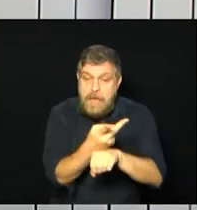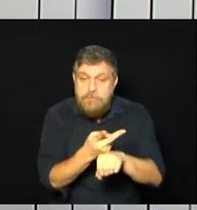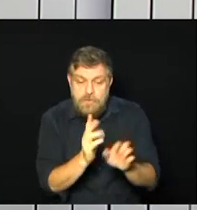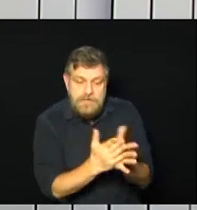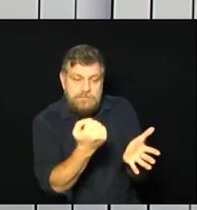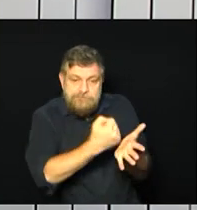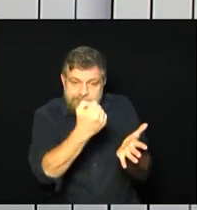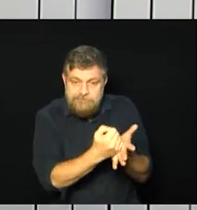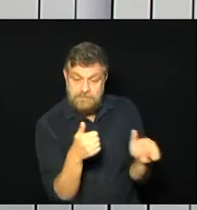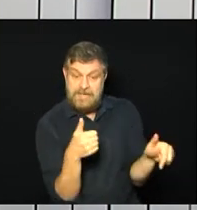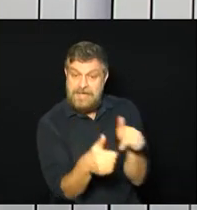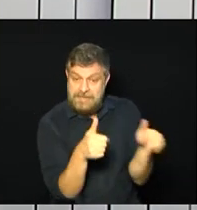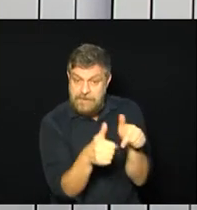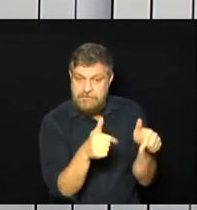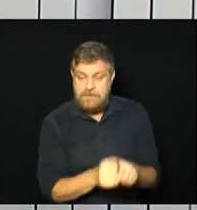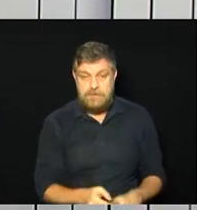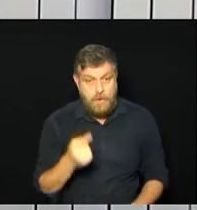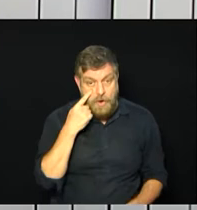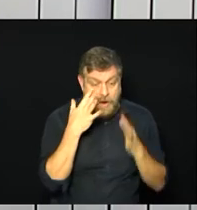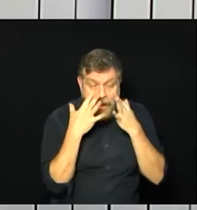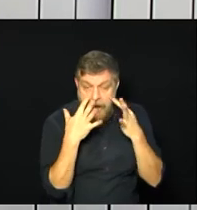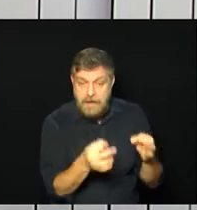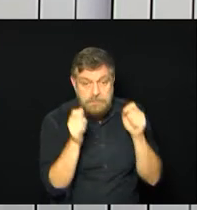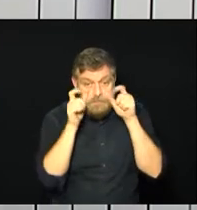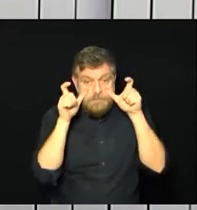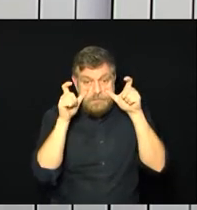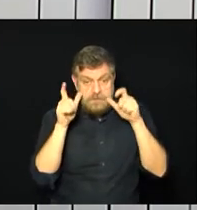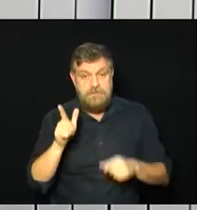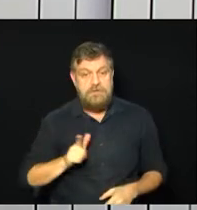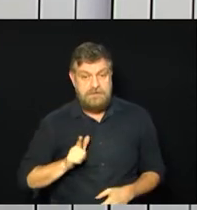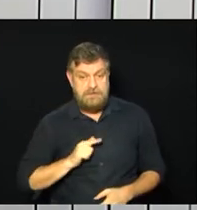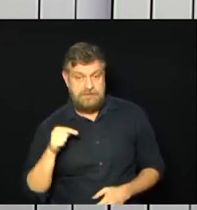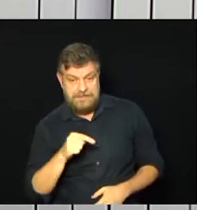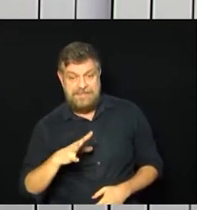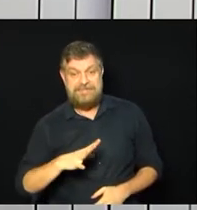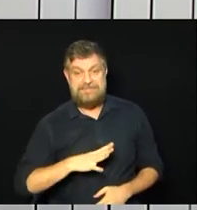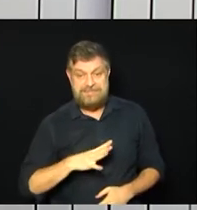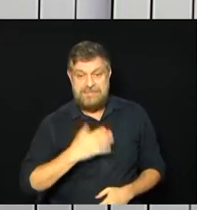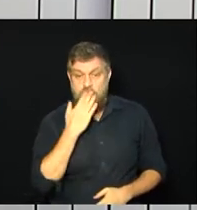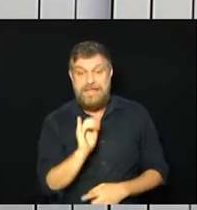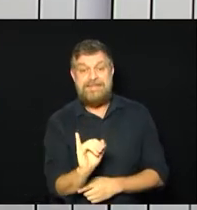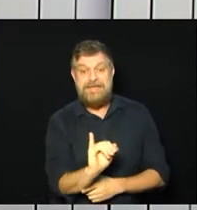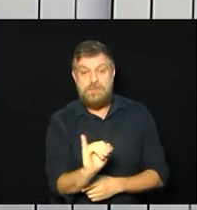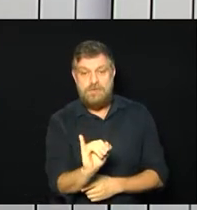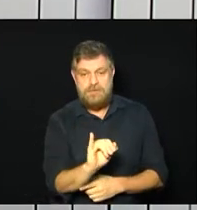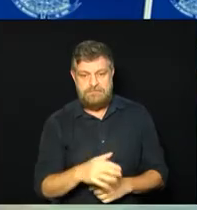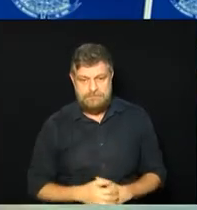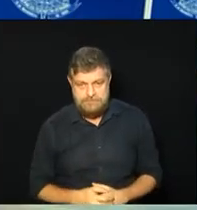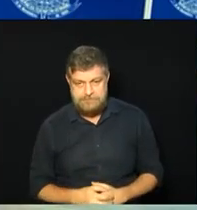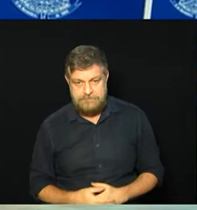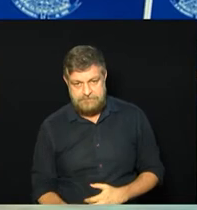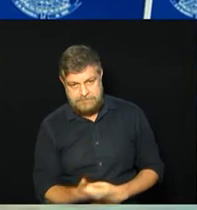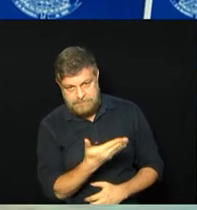oportunidade no mercado de trabalho, fique atento às vagas disponíveis para a cidade de Indaiatuba.